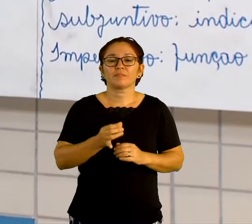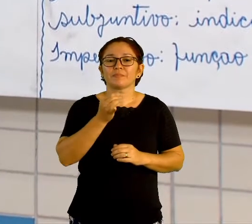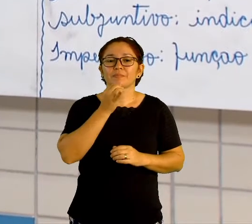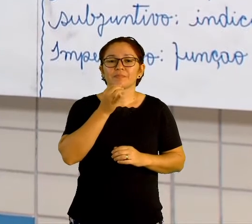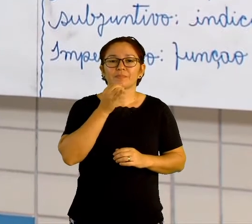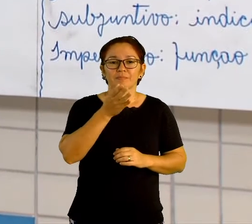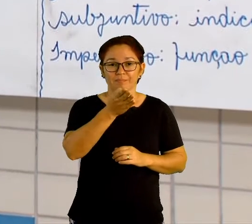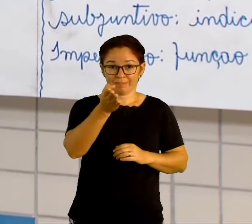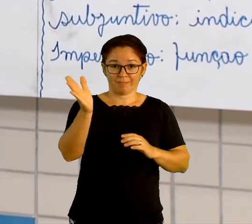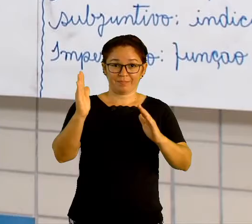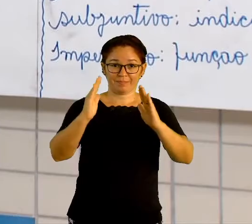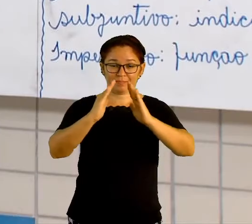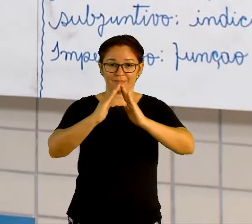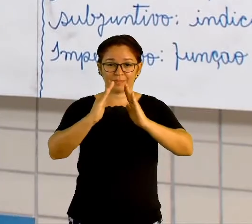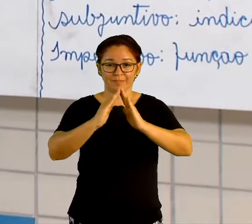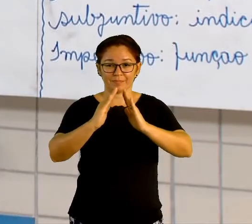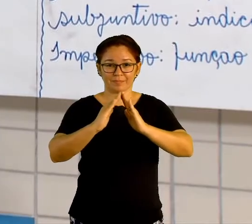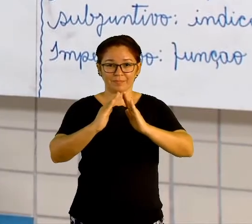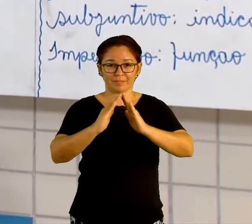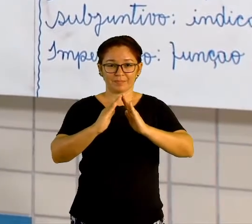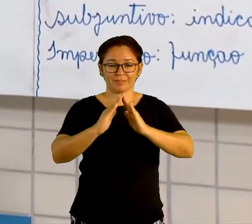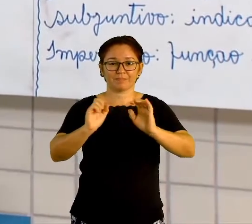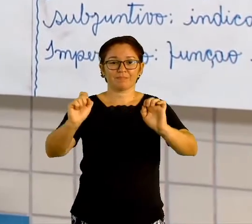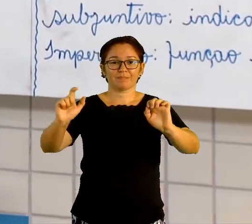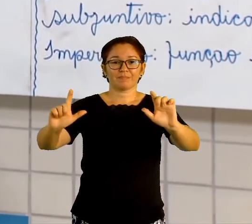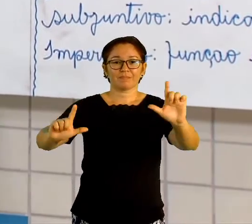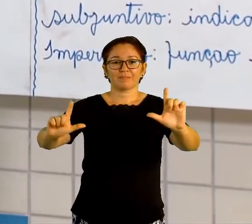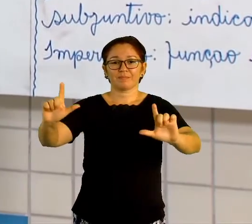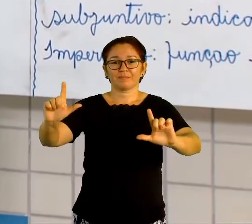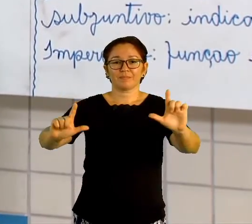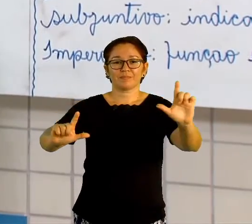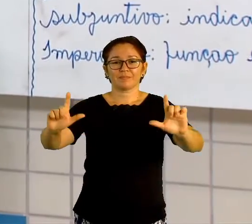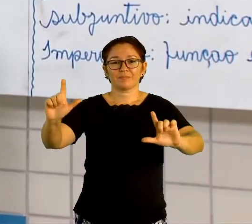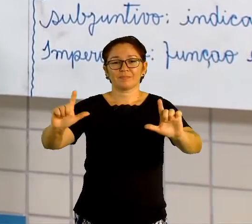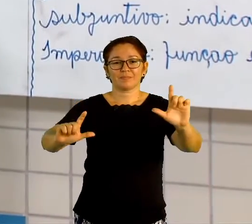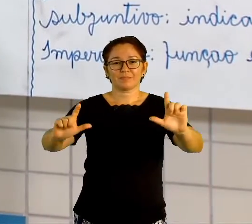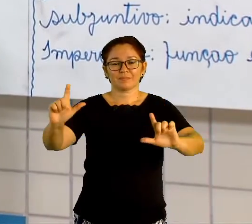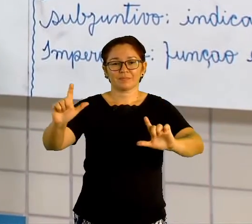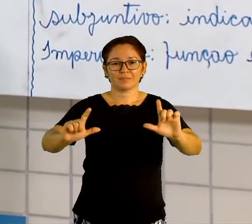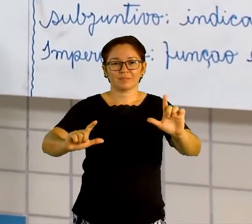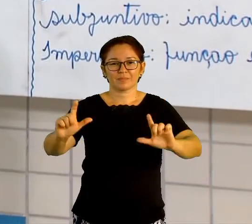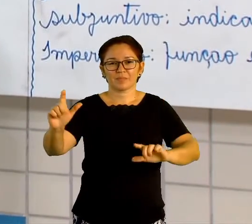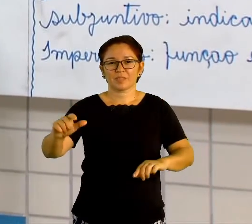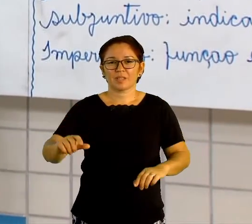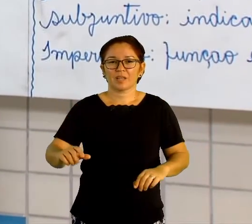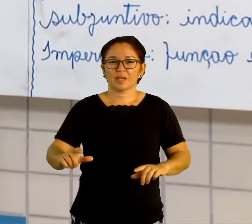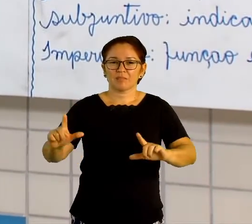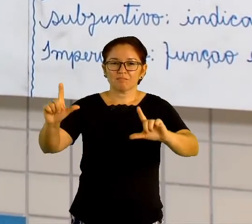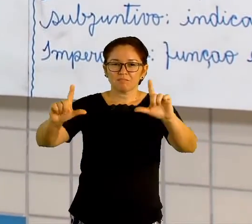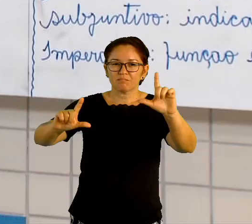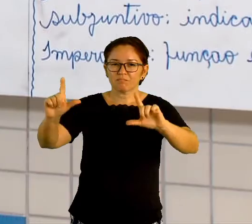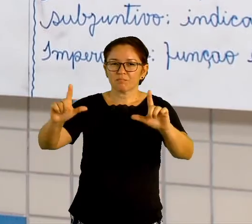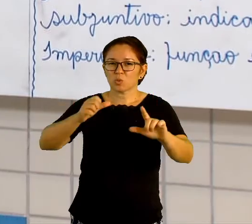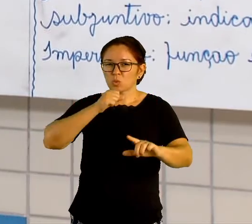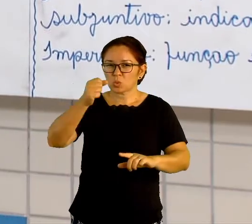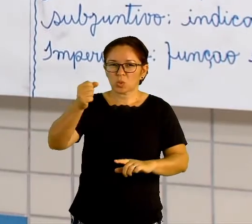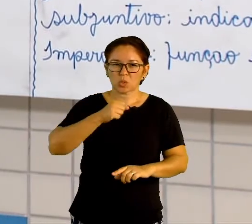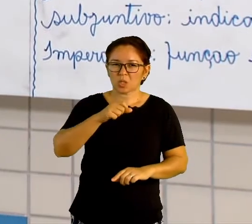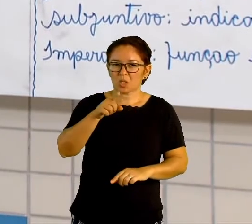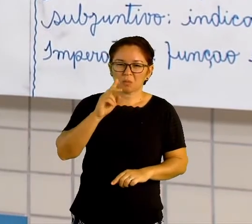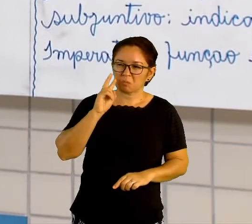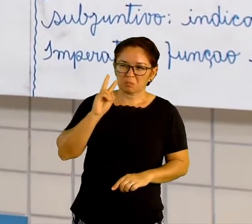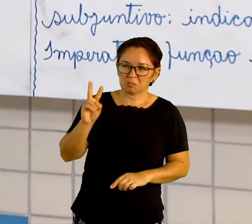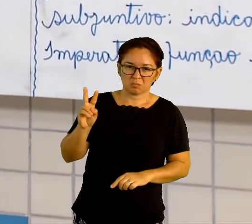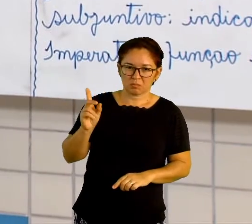exemplo, né, que tem acesso à televisão e que não vê o noticiário? Então, a gente recebe durante todo o